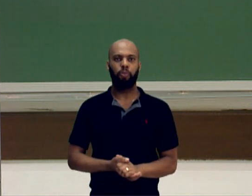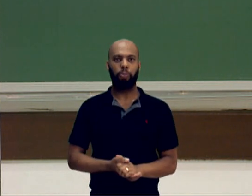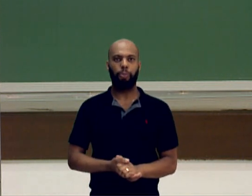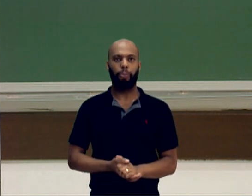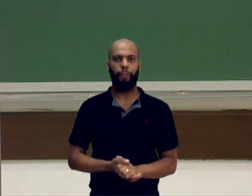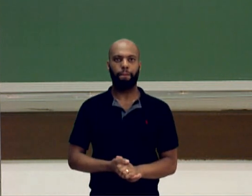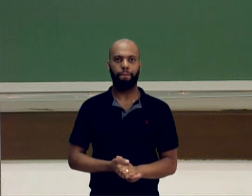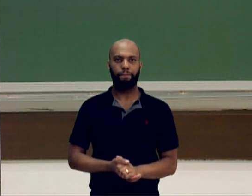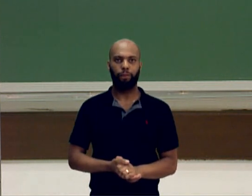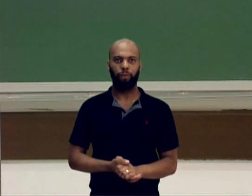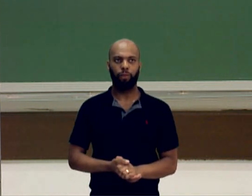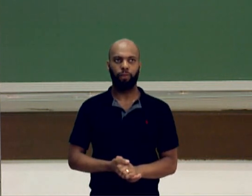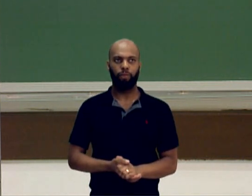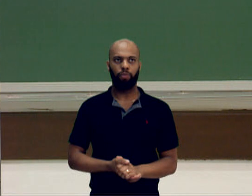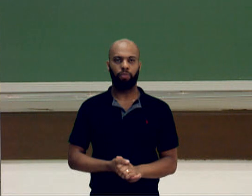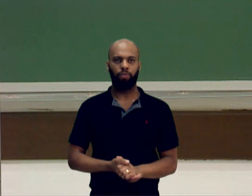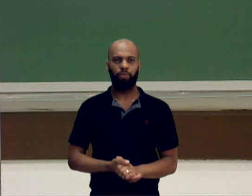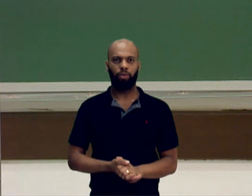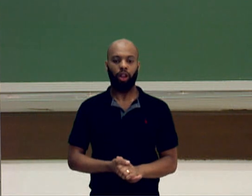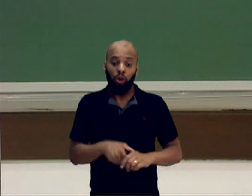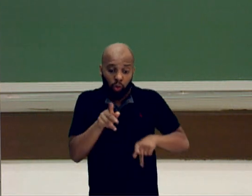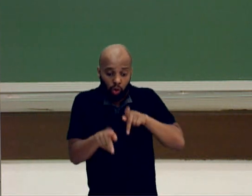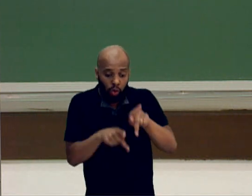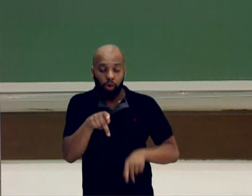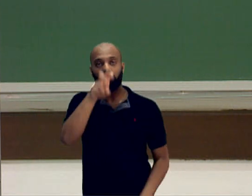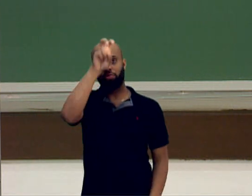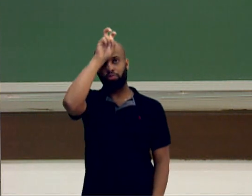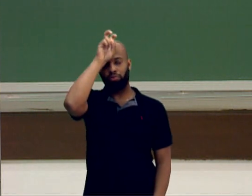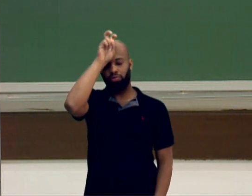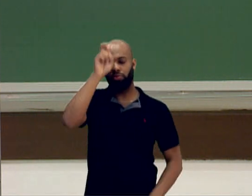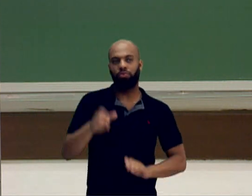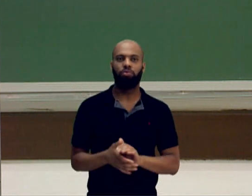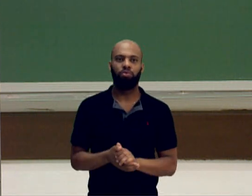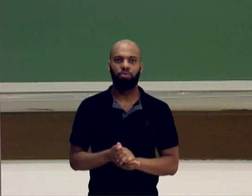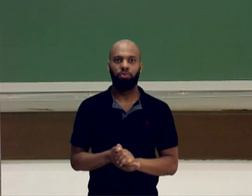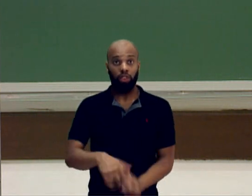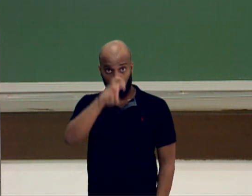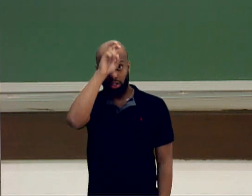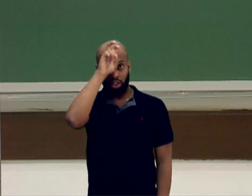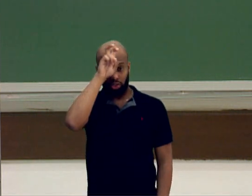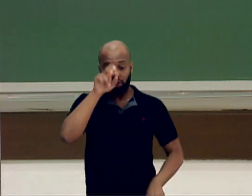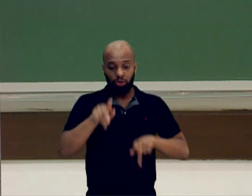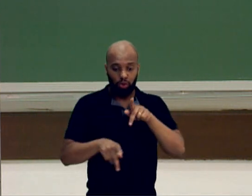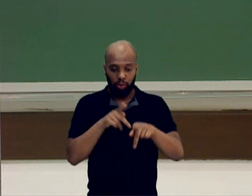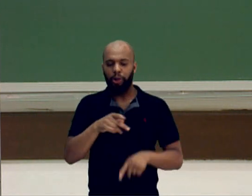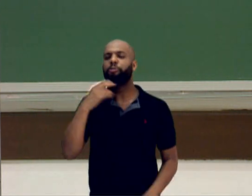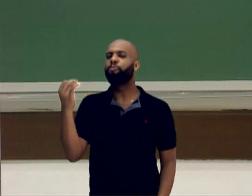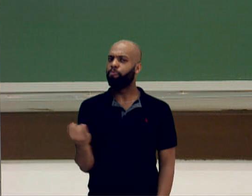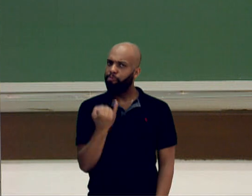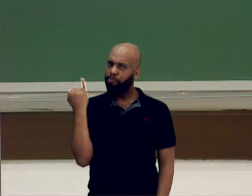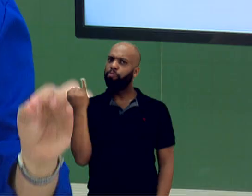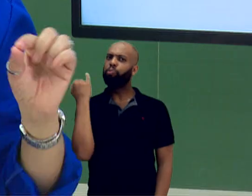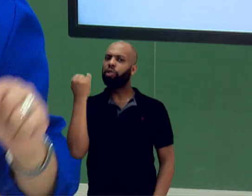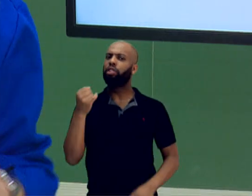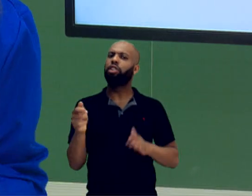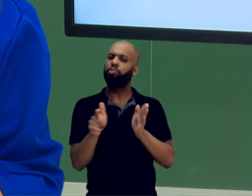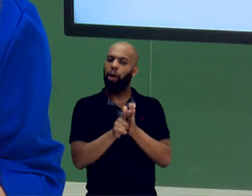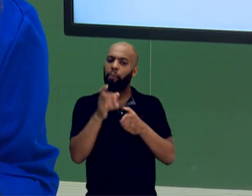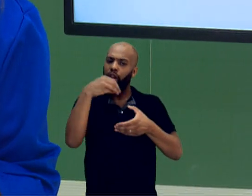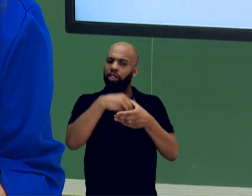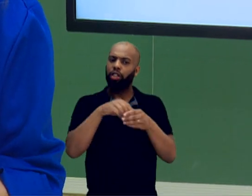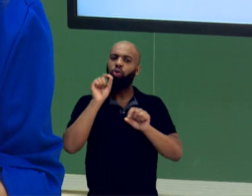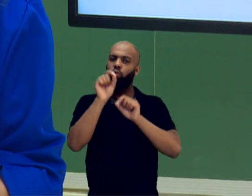necessidade de um padrão. Por quê? Porque a humanidade começou a se relacionar. Um povo se relacionava com o outro. E aí começou